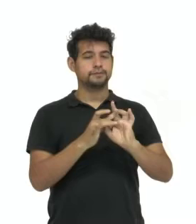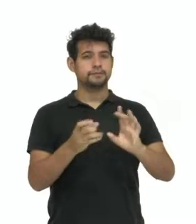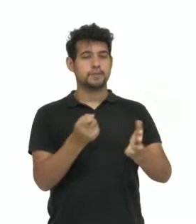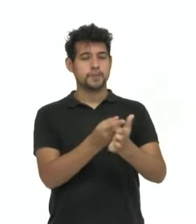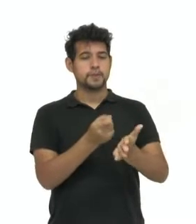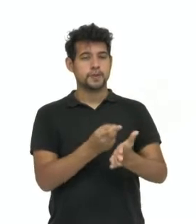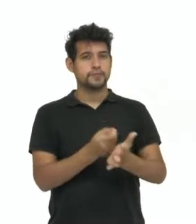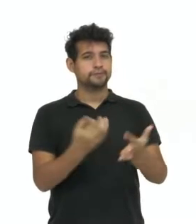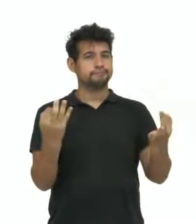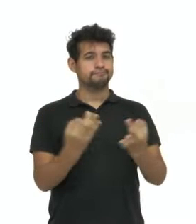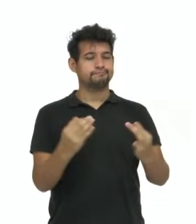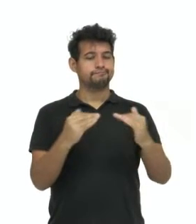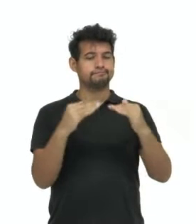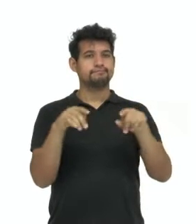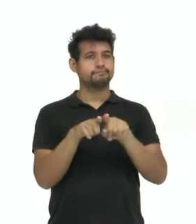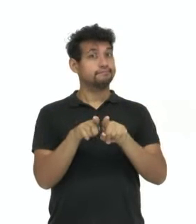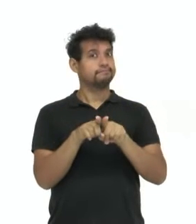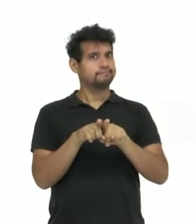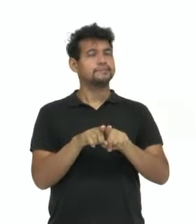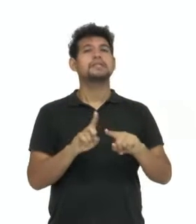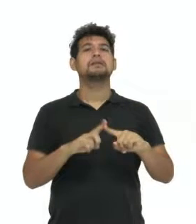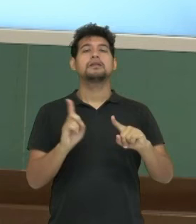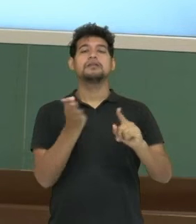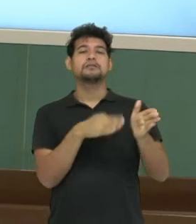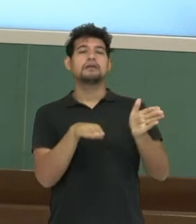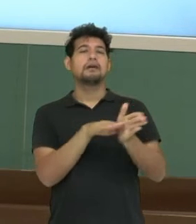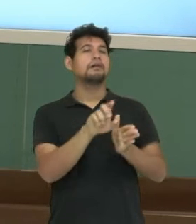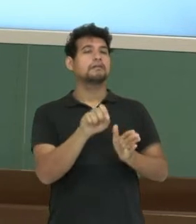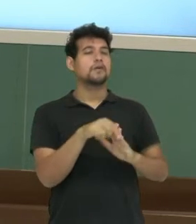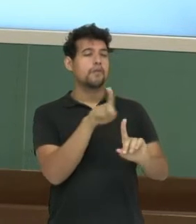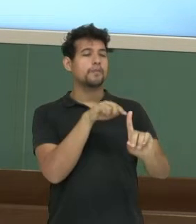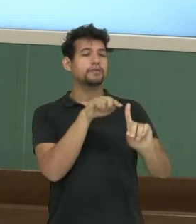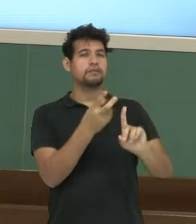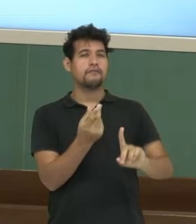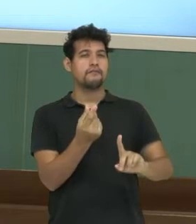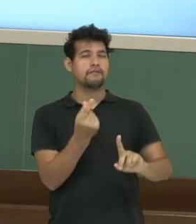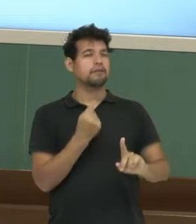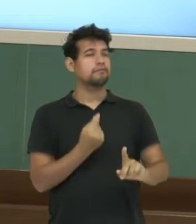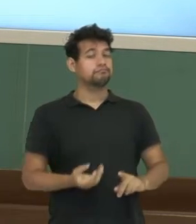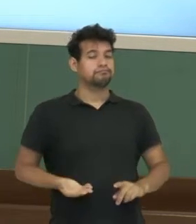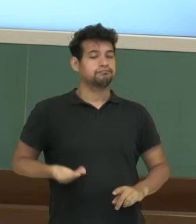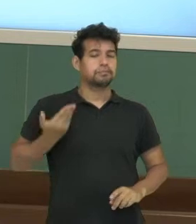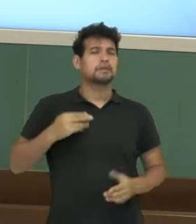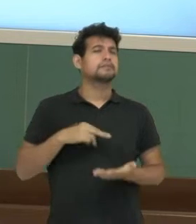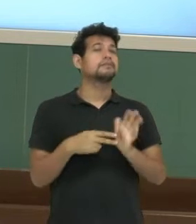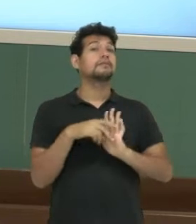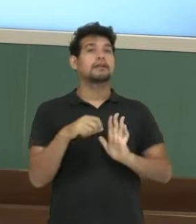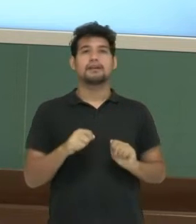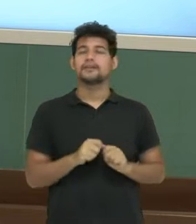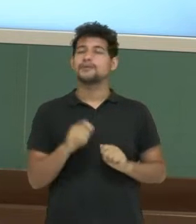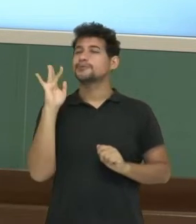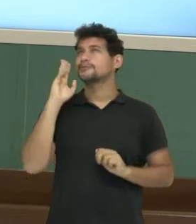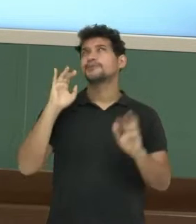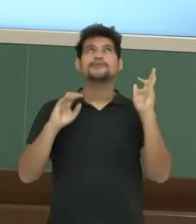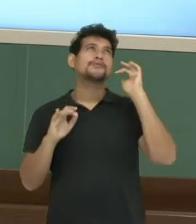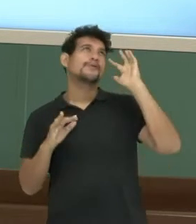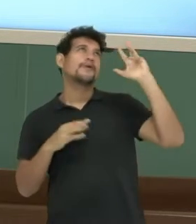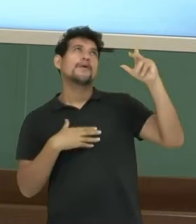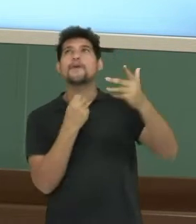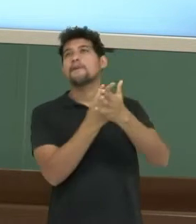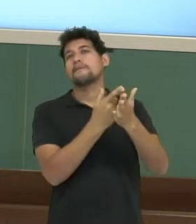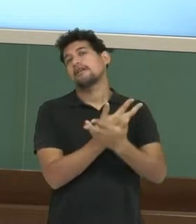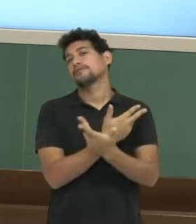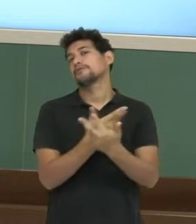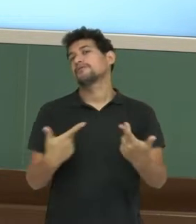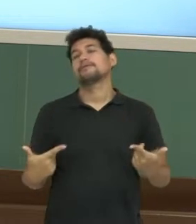em dia e alcançar os seus objetivos financeiros, que é a realização dos sonhos, ok?